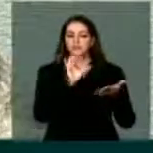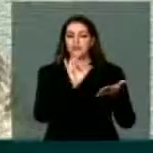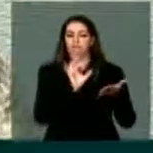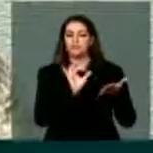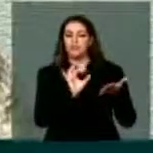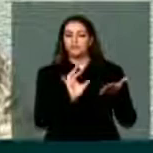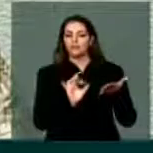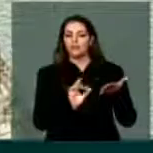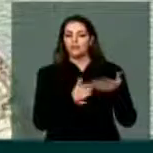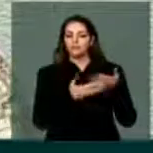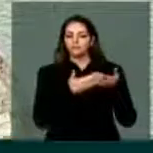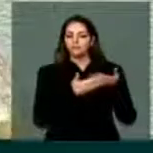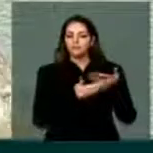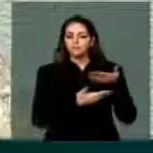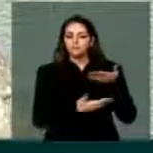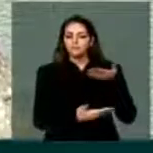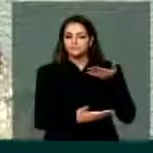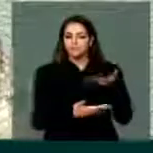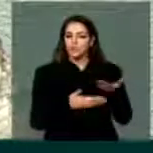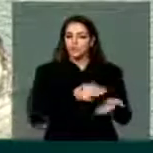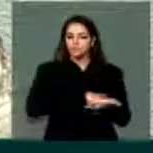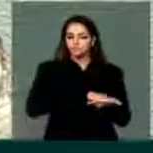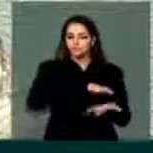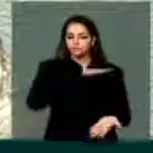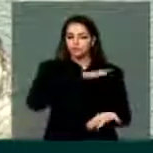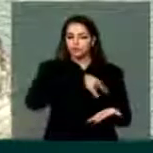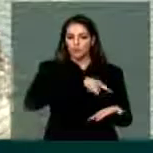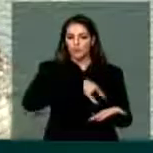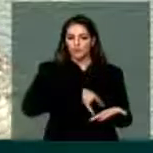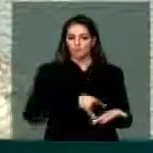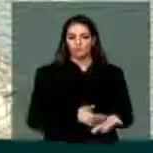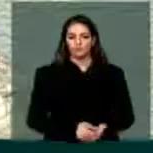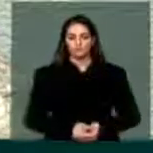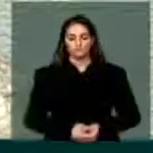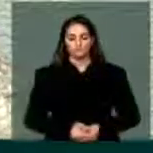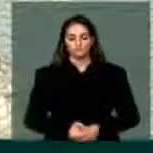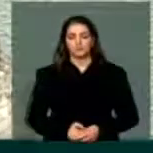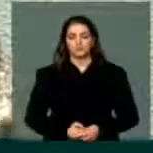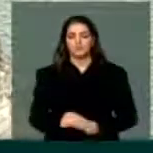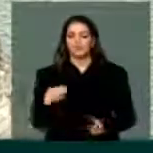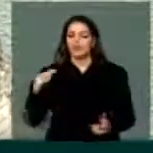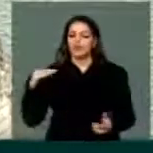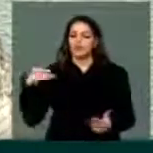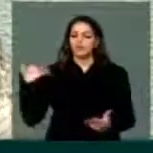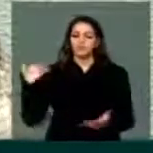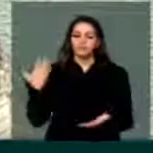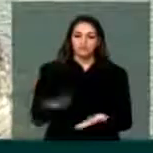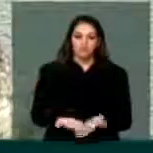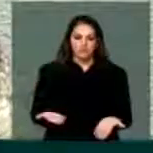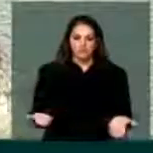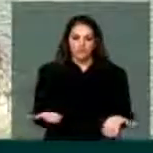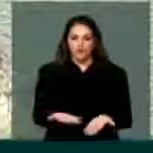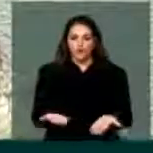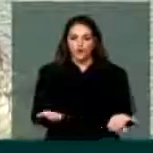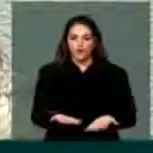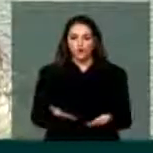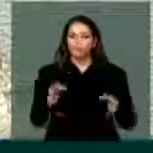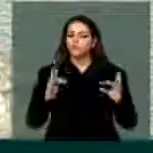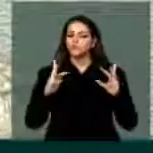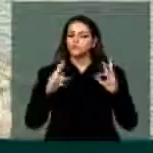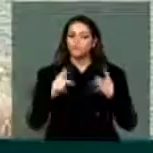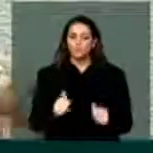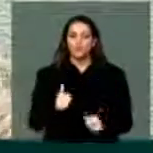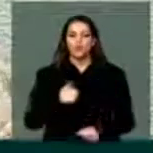um daqueles documentos que foram apresentados. Então, até agora, as coisas que eu falei, todas foram passíveis